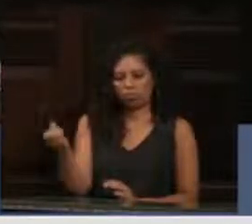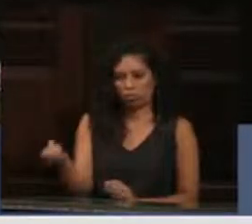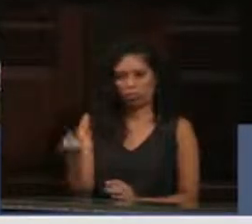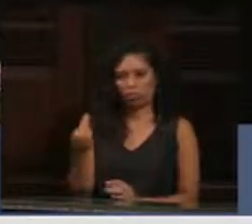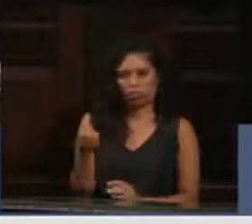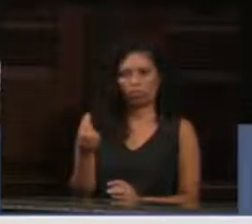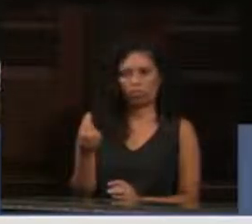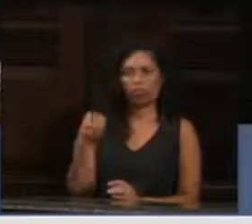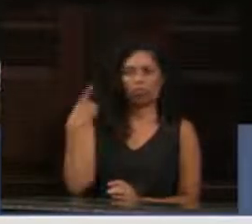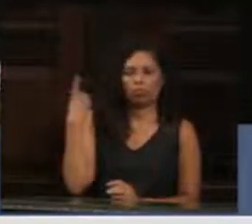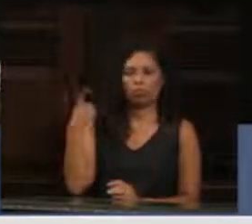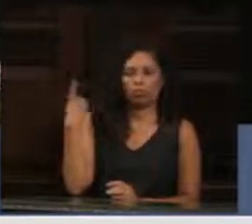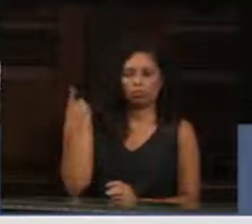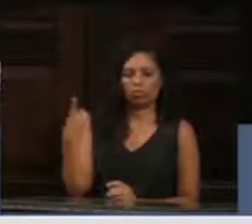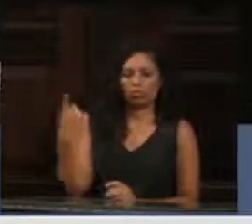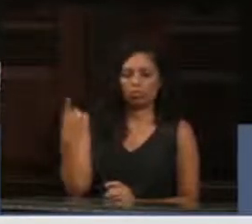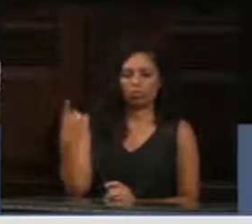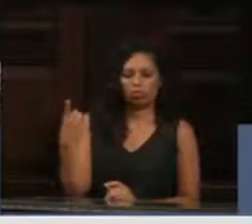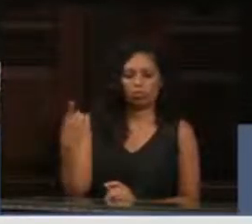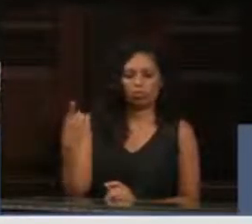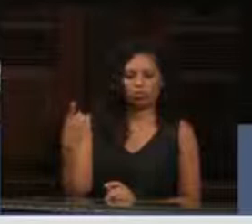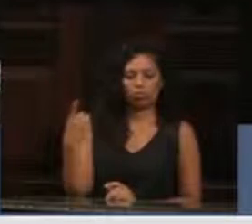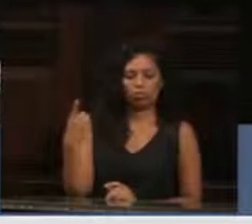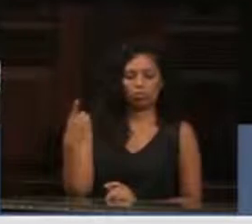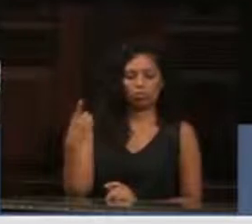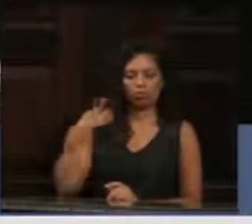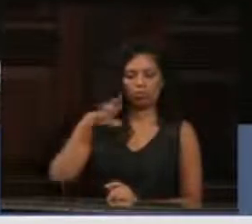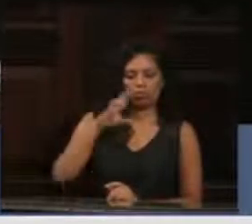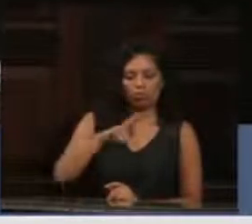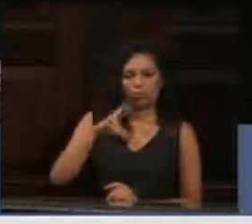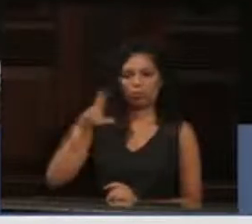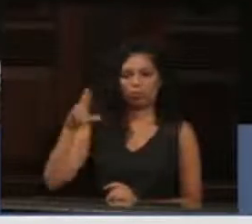1616/2012, de autoria do da deputada